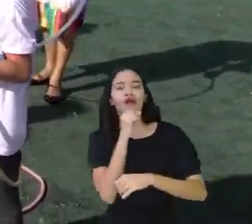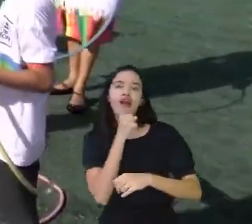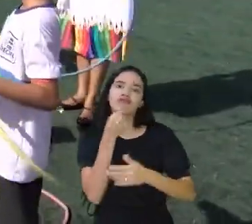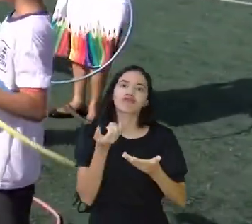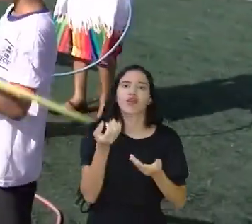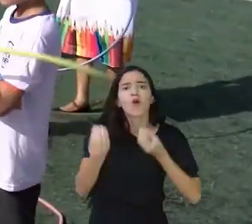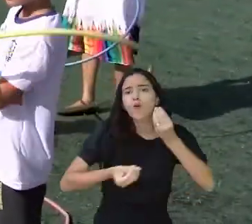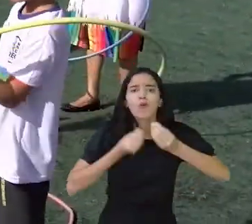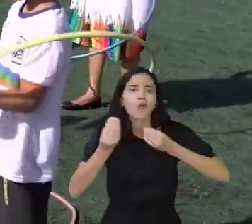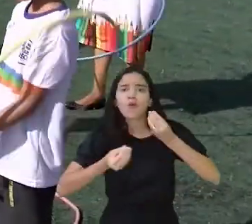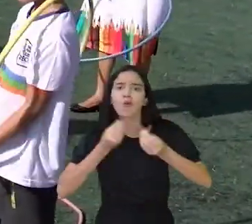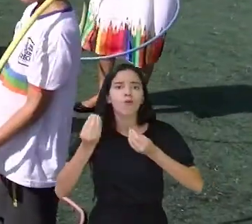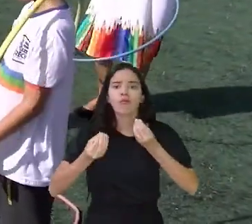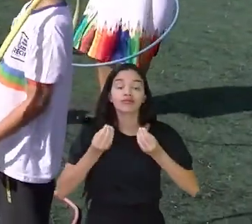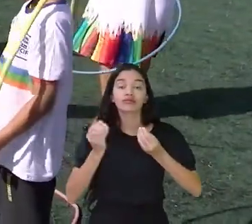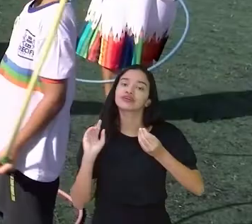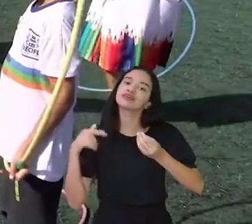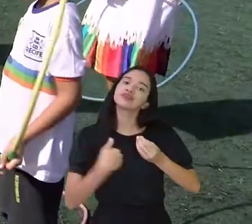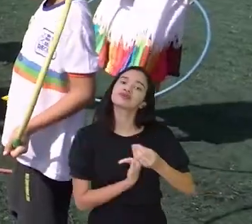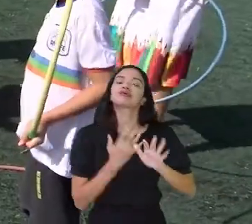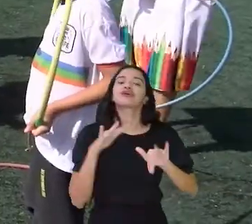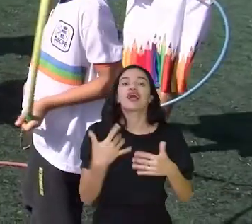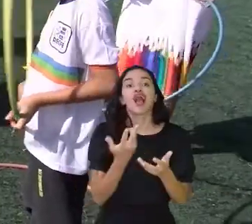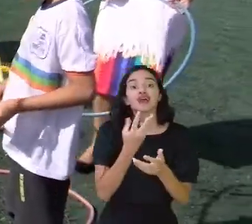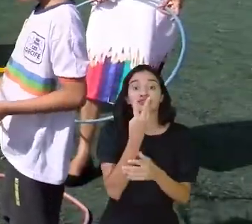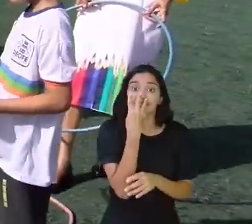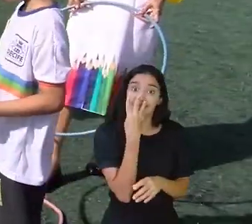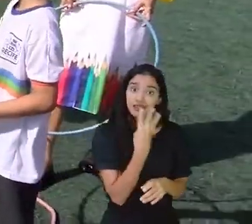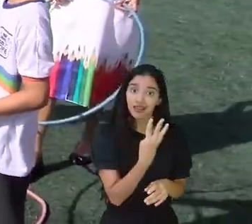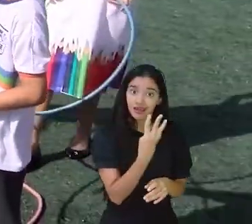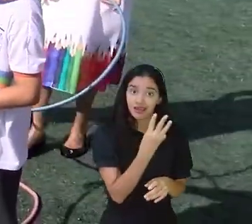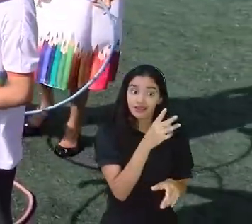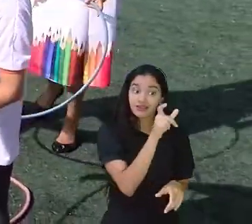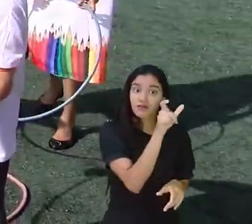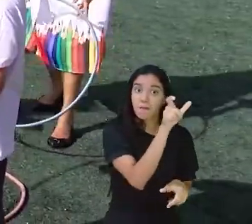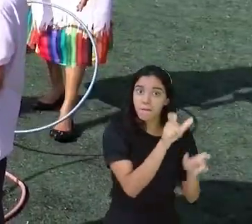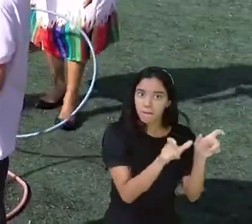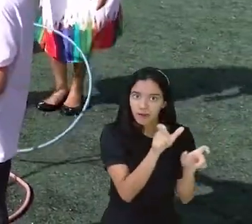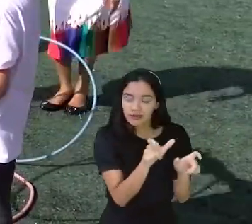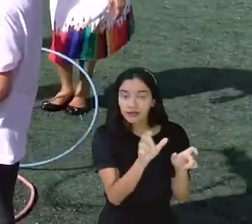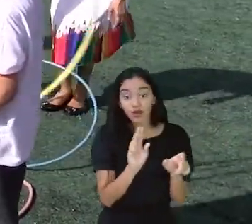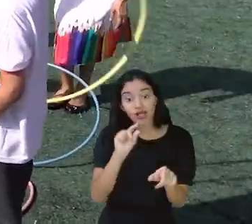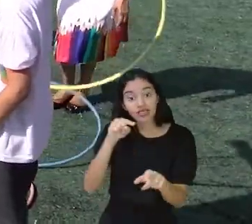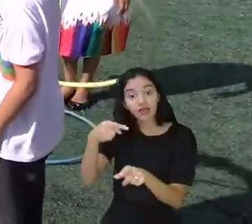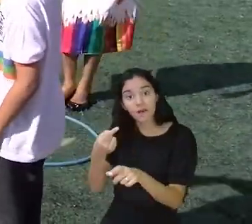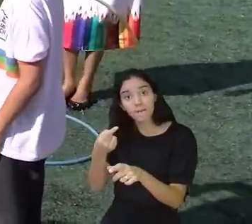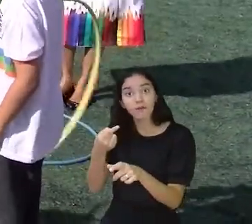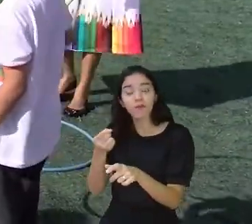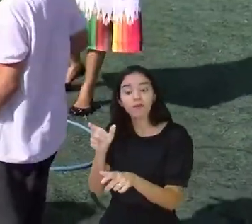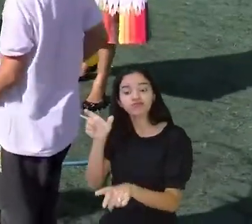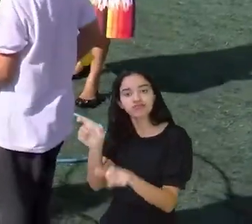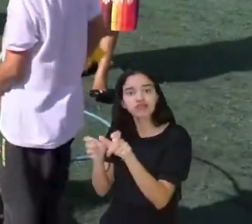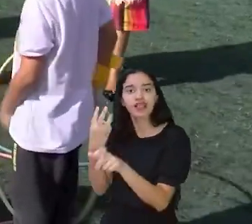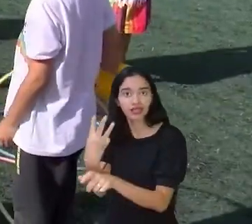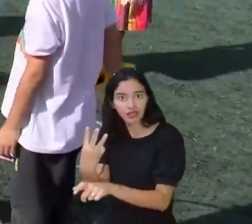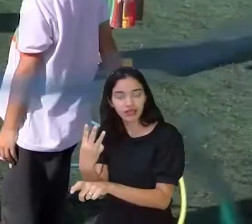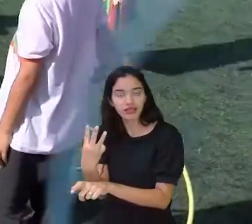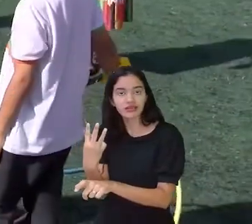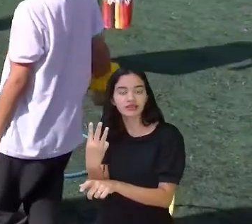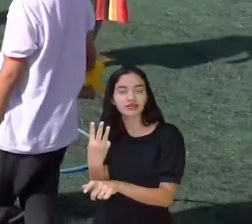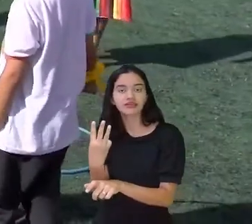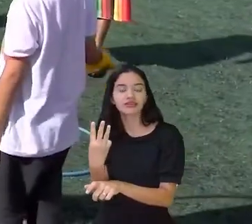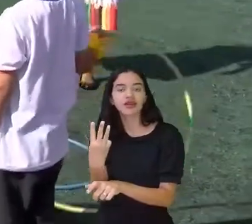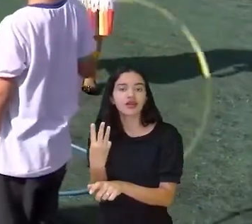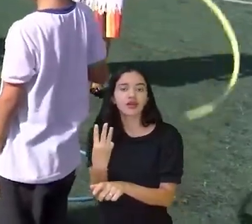jogo da velha? Então a gente vai colocar três. Depois três, três, depois três. Três o quê? Como é que é isso aqui? Vertical ou